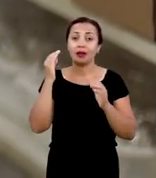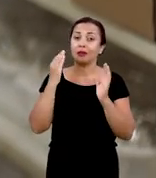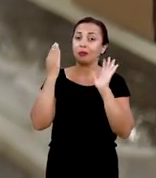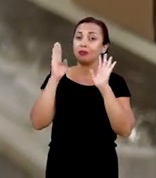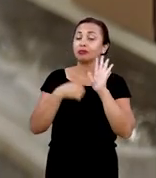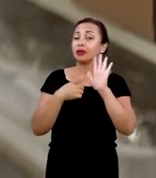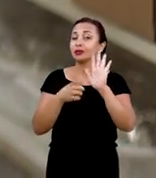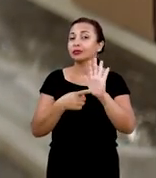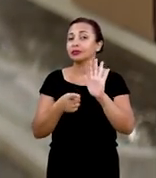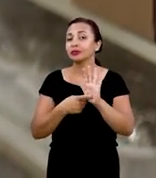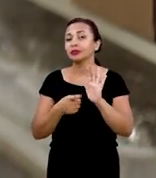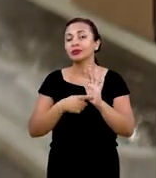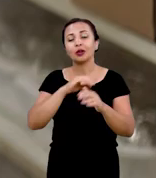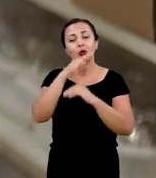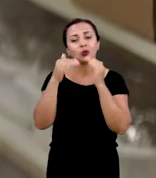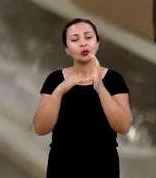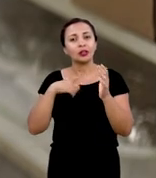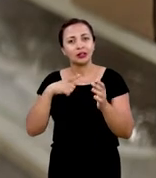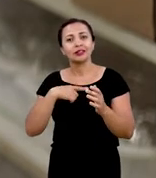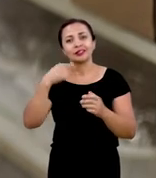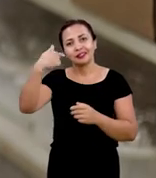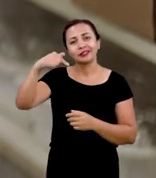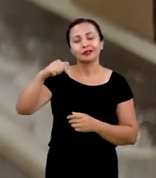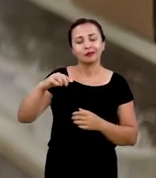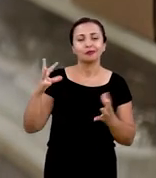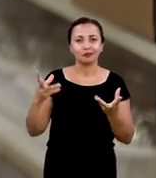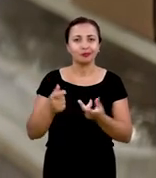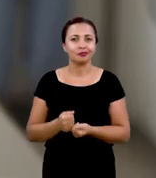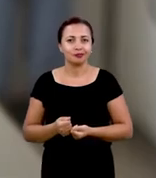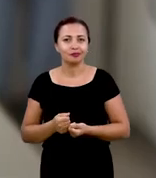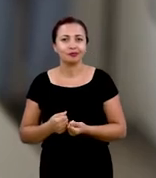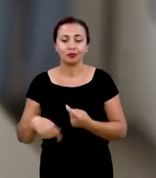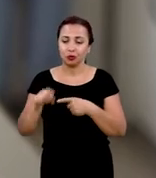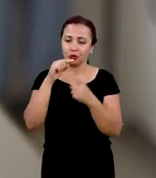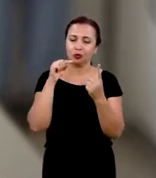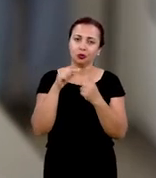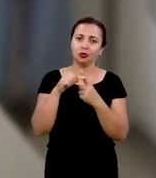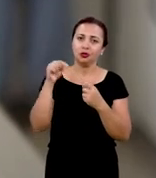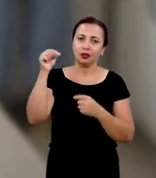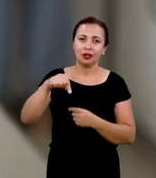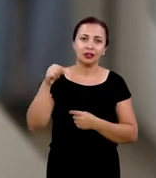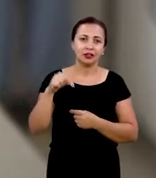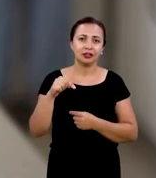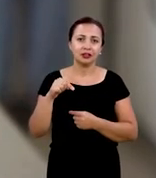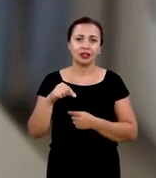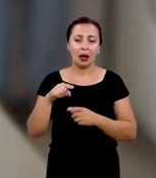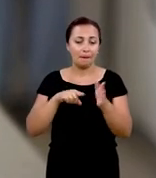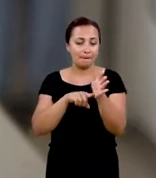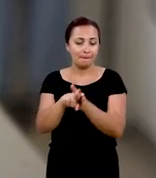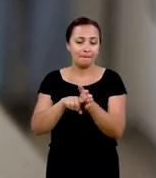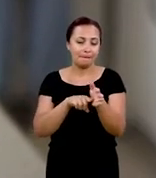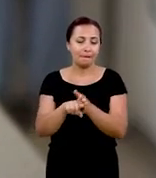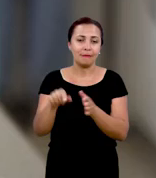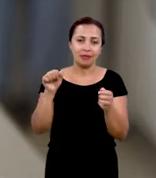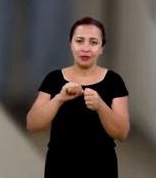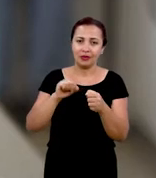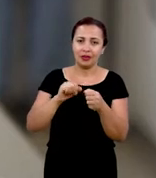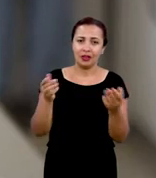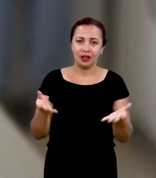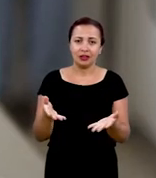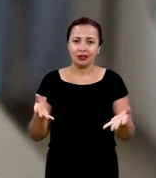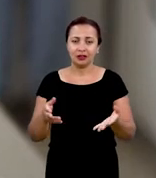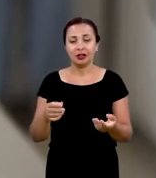cientificamente os compostos que ela tem e as atividades farmacológicas que ela tem, que ela apresenta. O objetivo dessas pesquisas